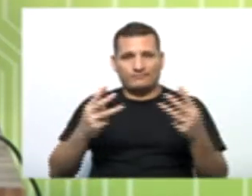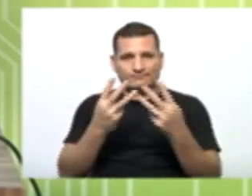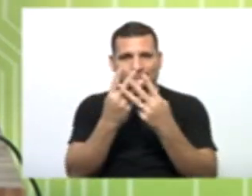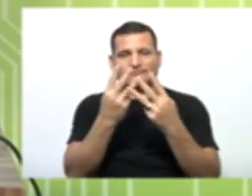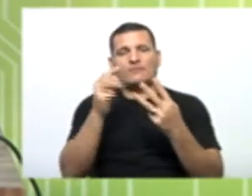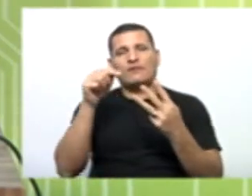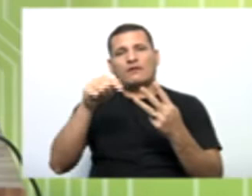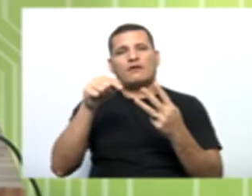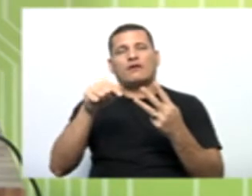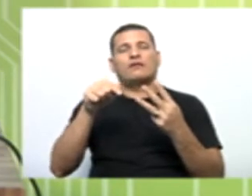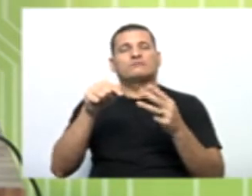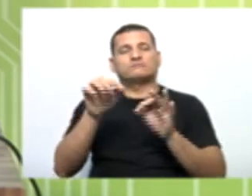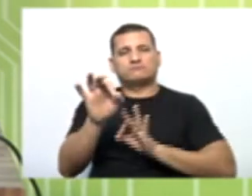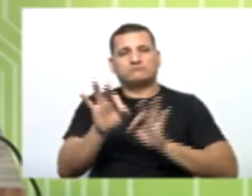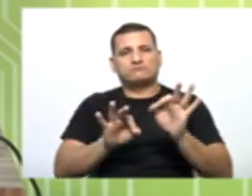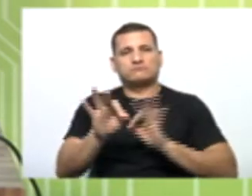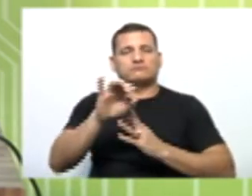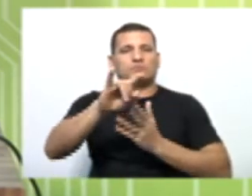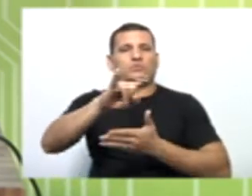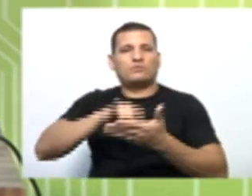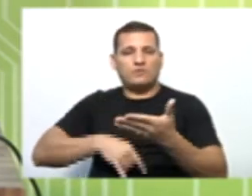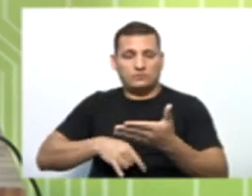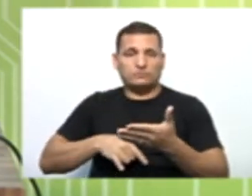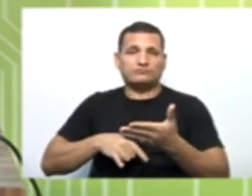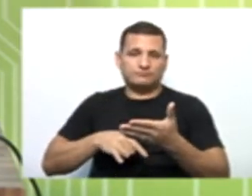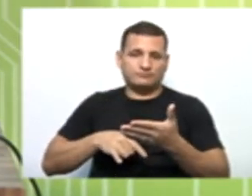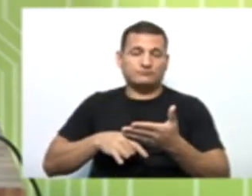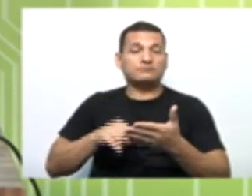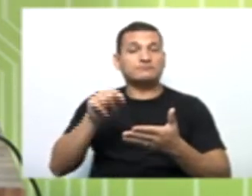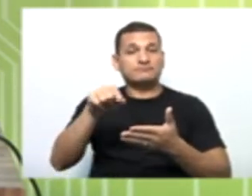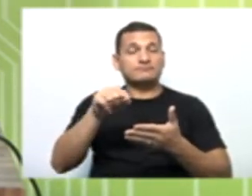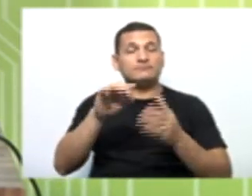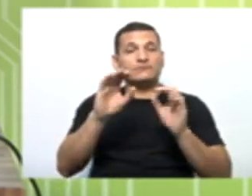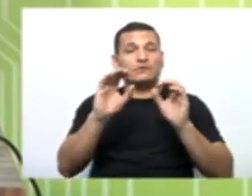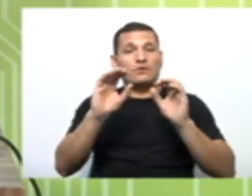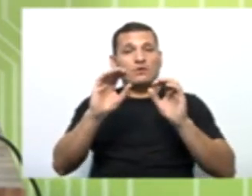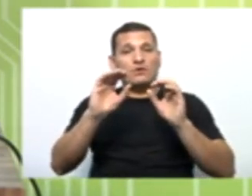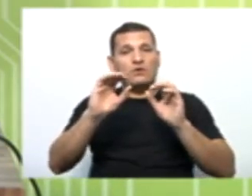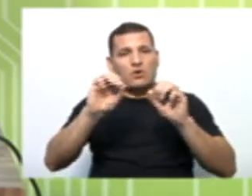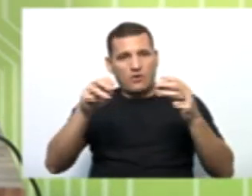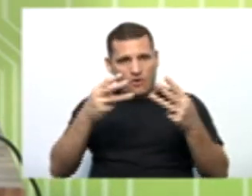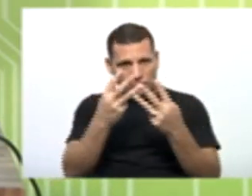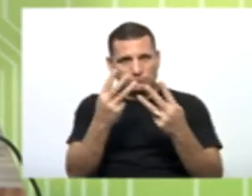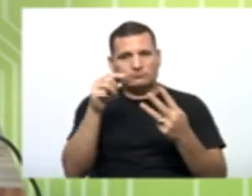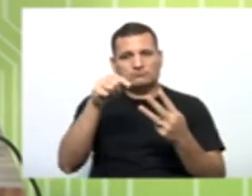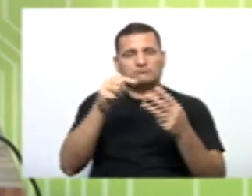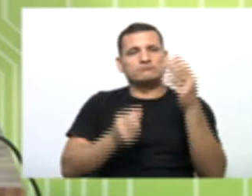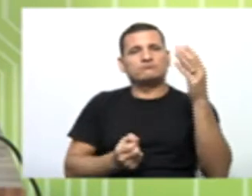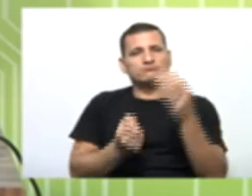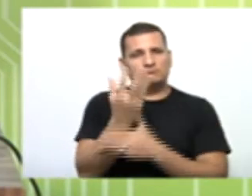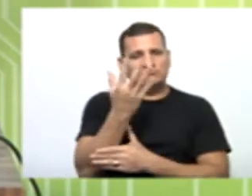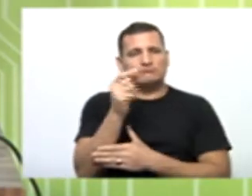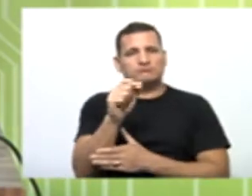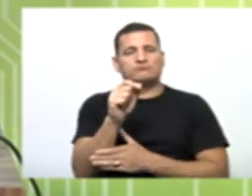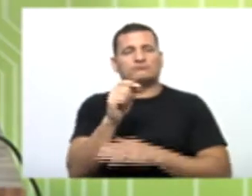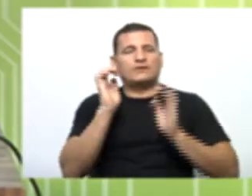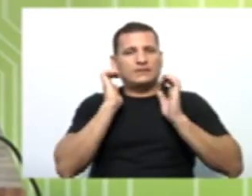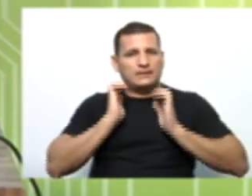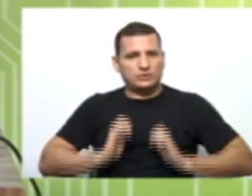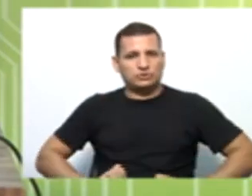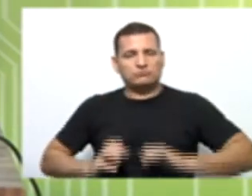nesse documento, a Organização das Nações Unidas, ela teve a pretensão de se criar uma ética universal que